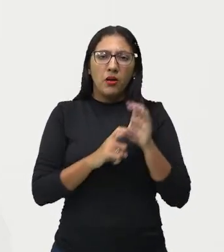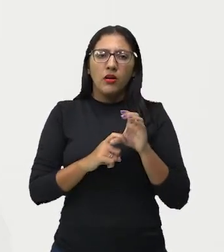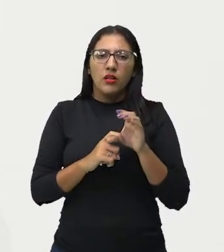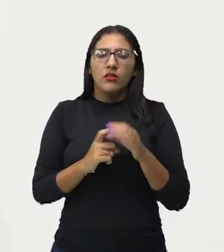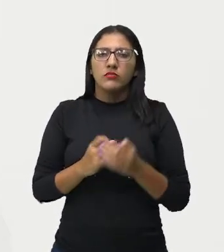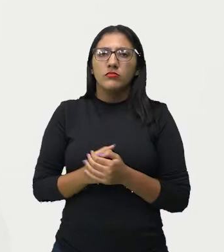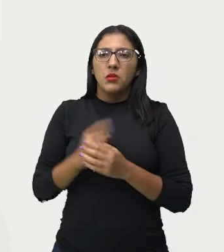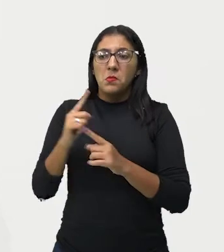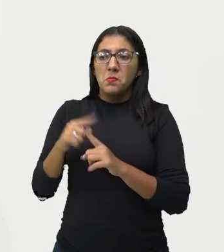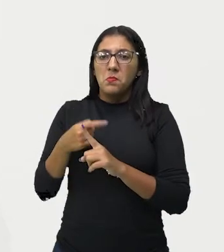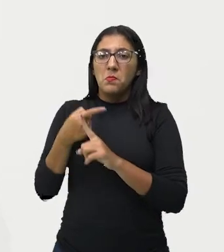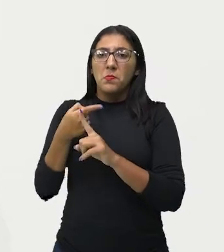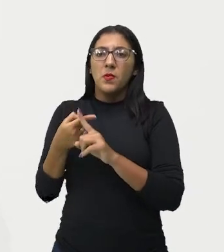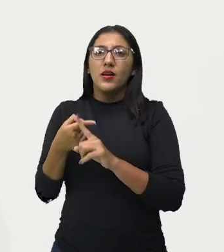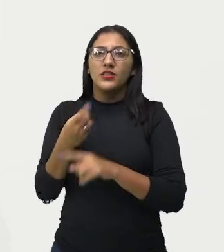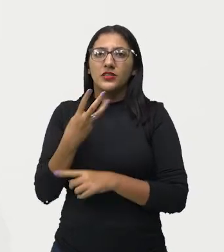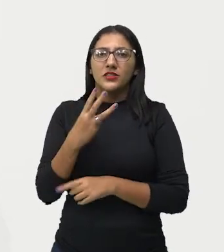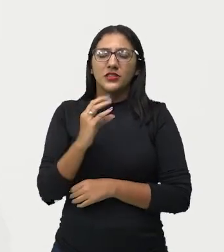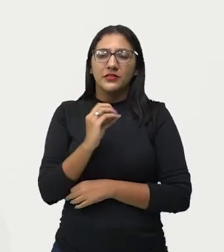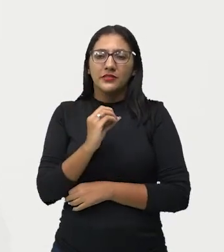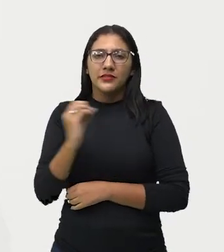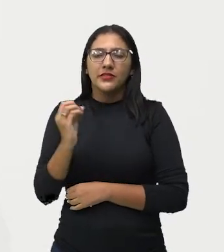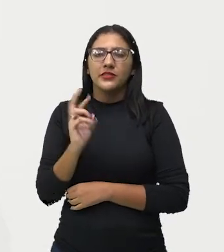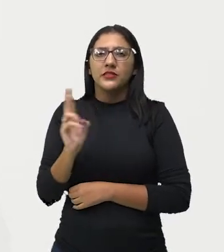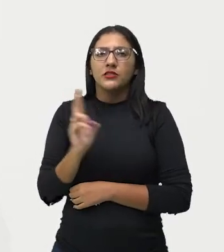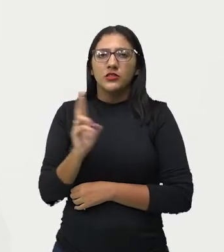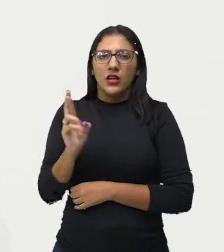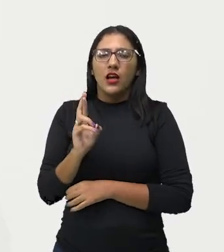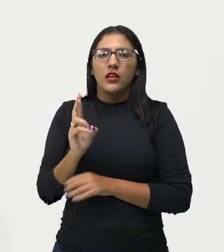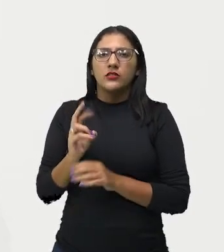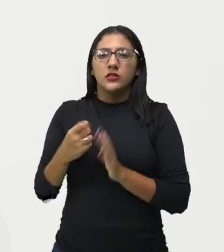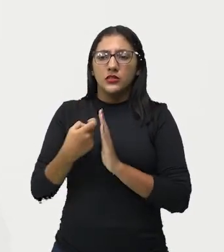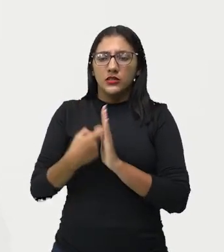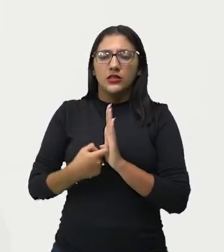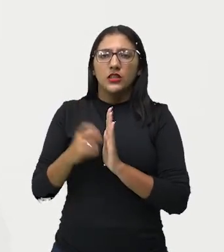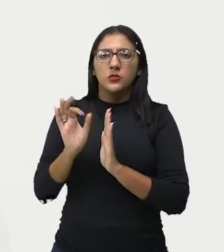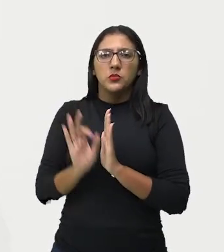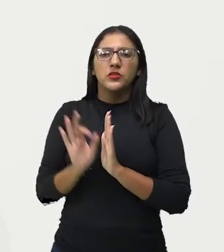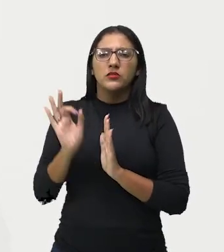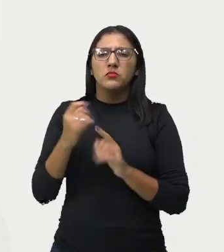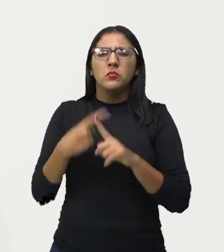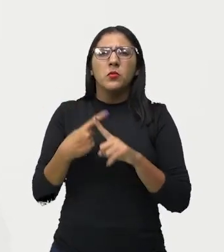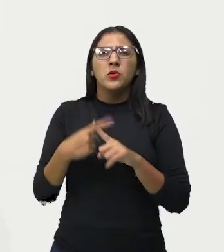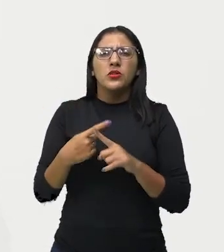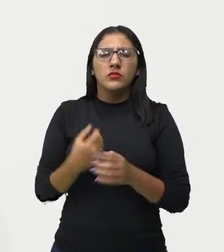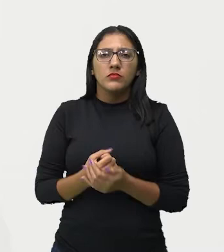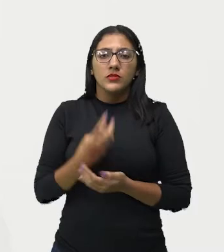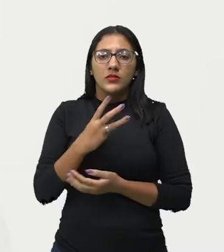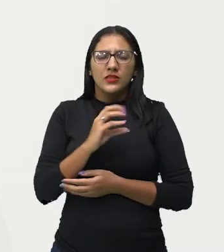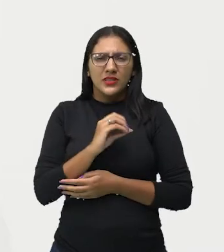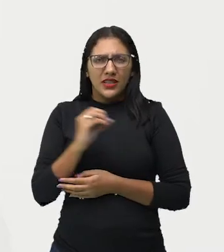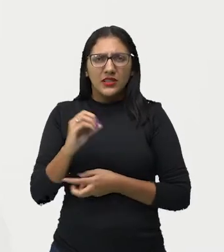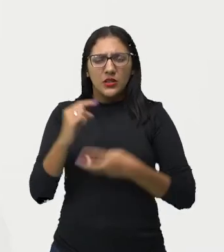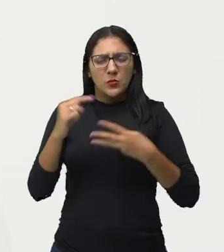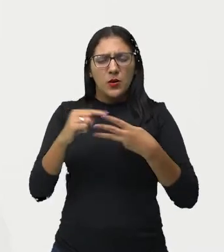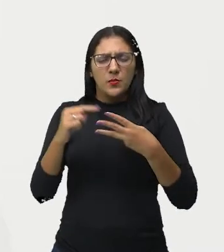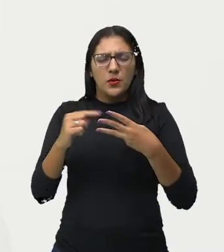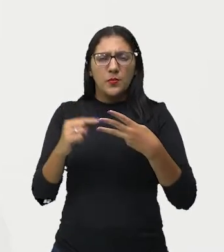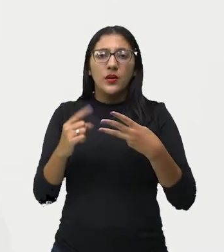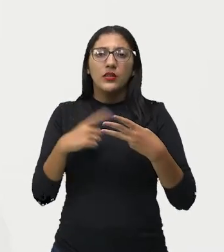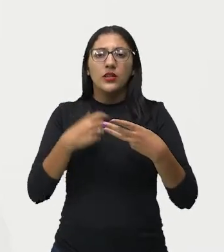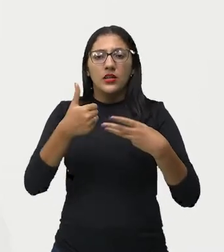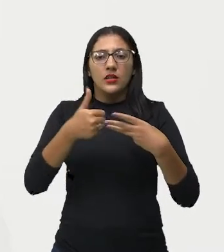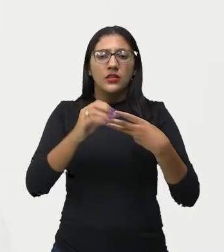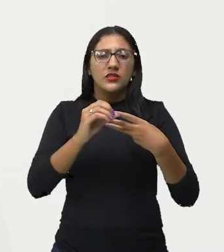mais R$300 ó, de juros simples. Por que 300? Porque a cada ano ele estava ganhando,